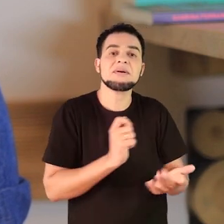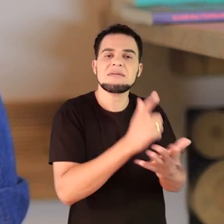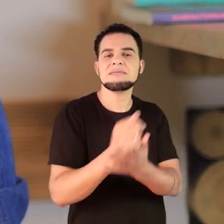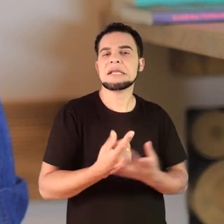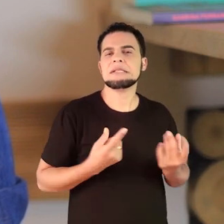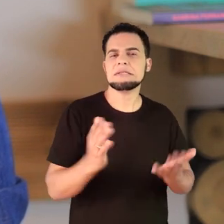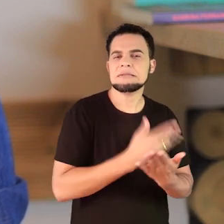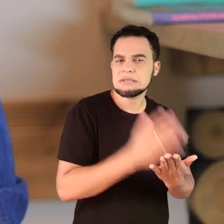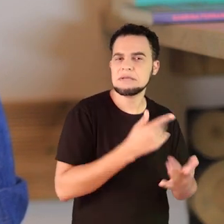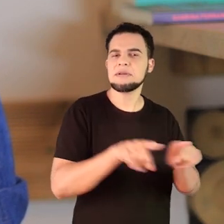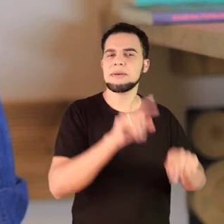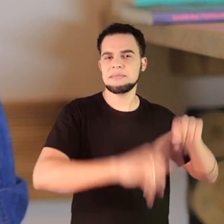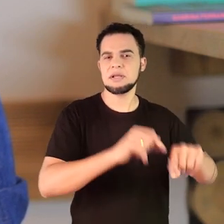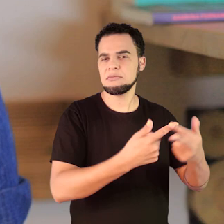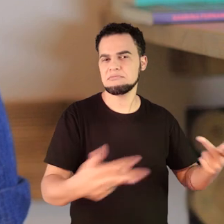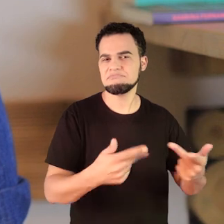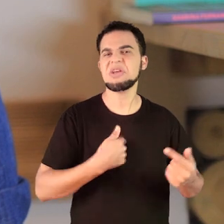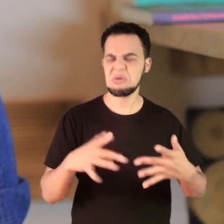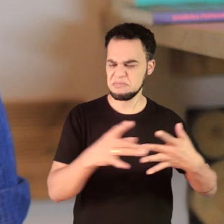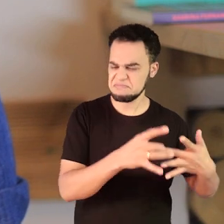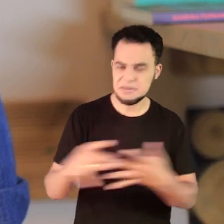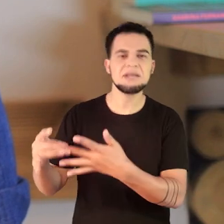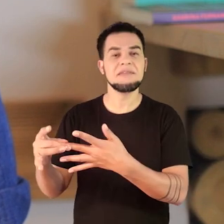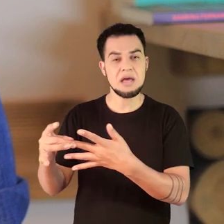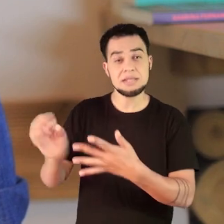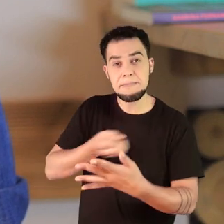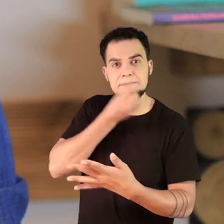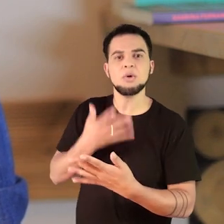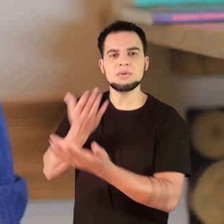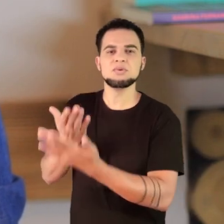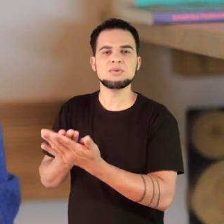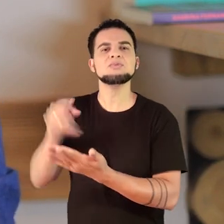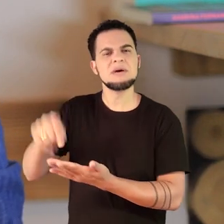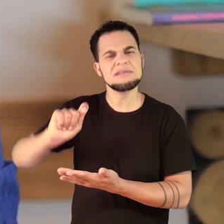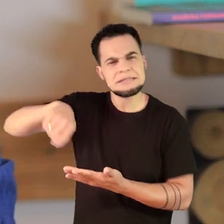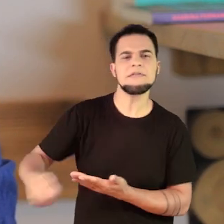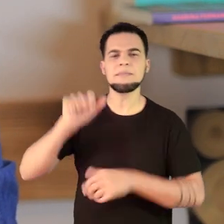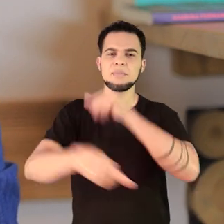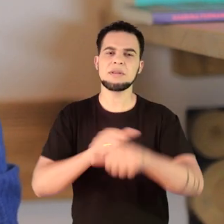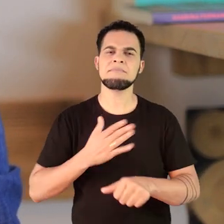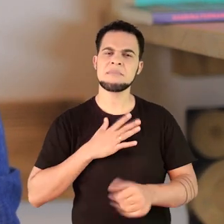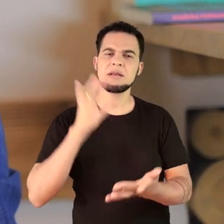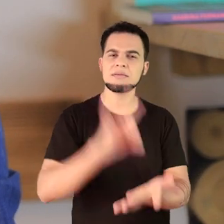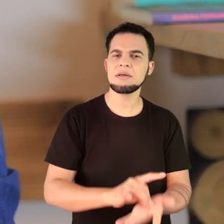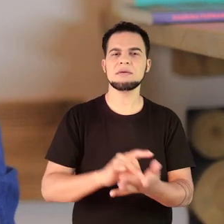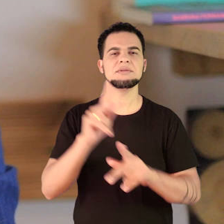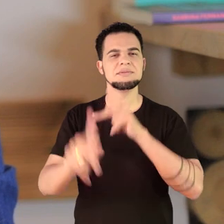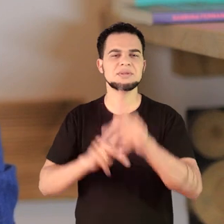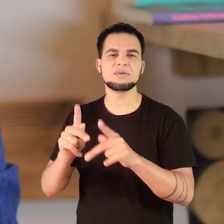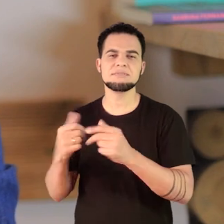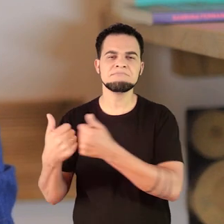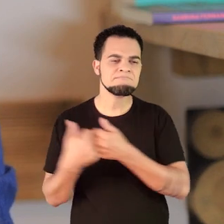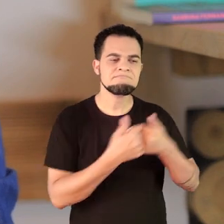livros ou equipamento adequado. Sou periférica. Ser boa nos estudos é a única forma de mudar a minha realidade e a de quem me